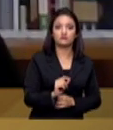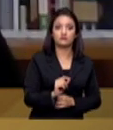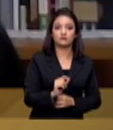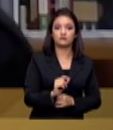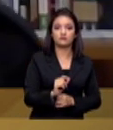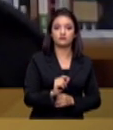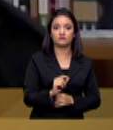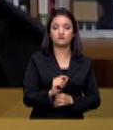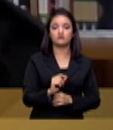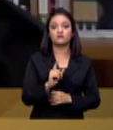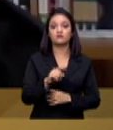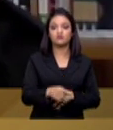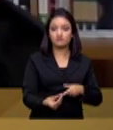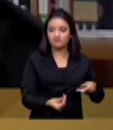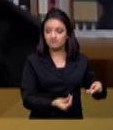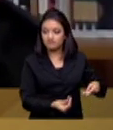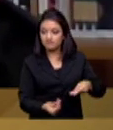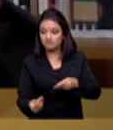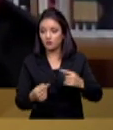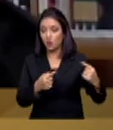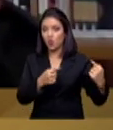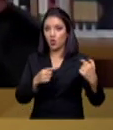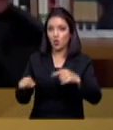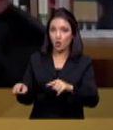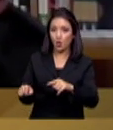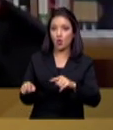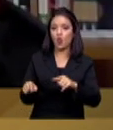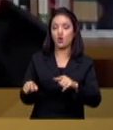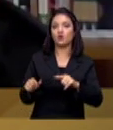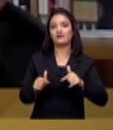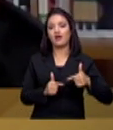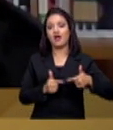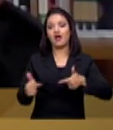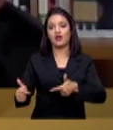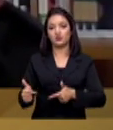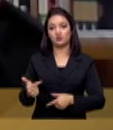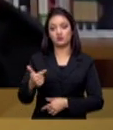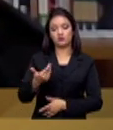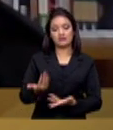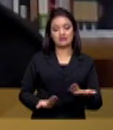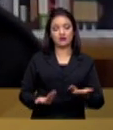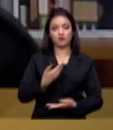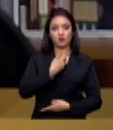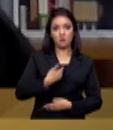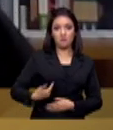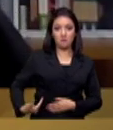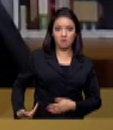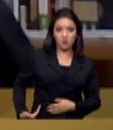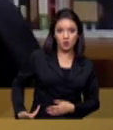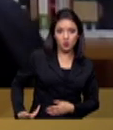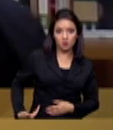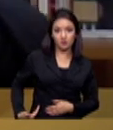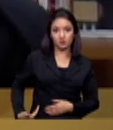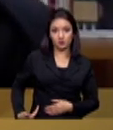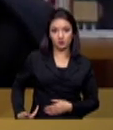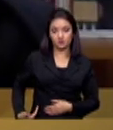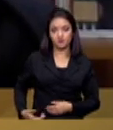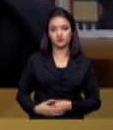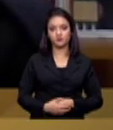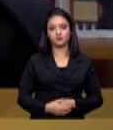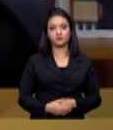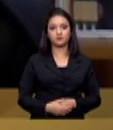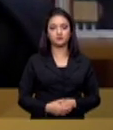são impetráveis contra atos praticados no exercício de atribuições do poder